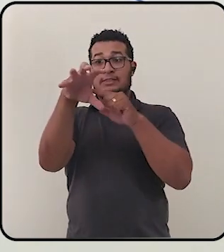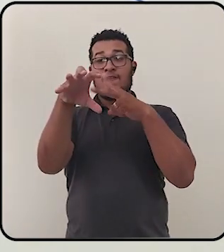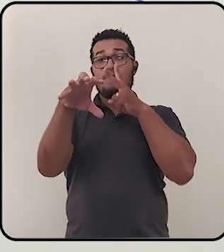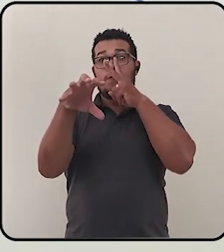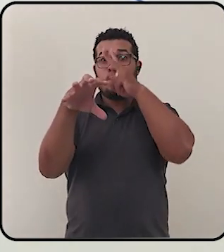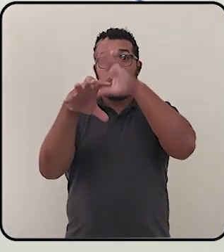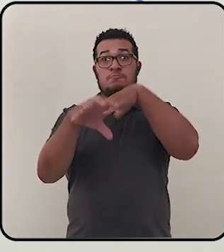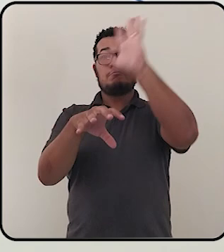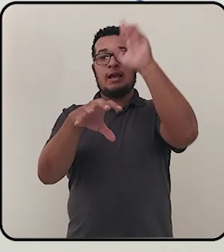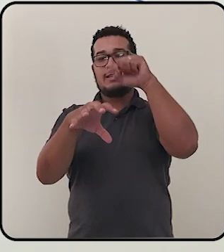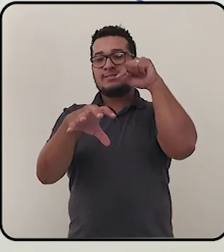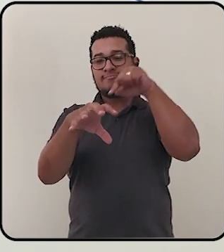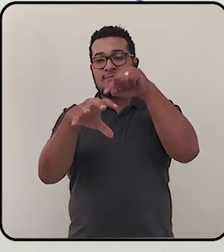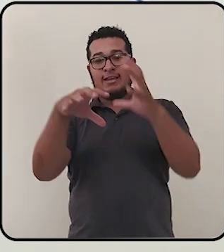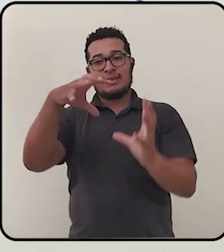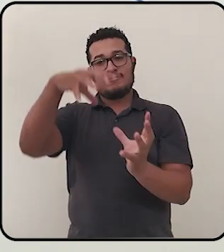verão.